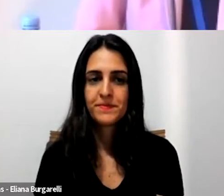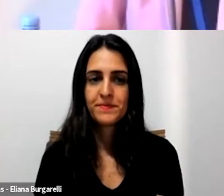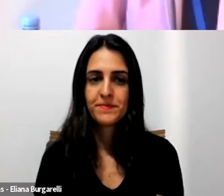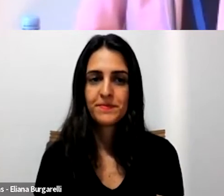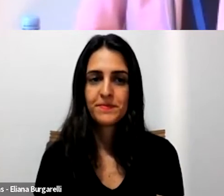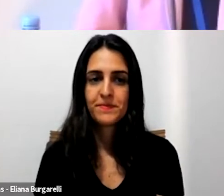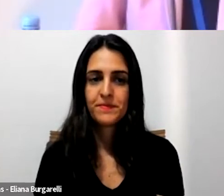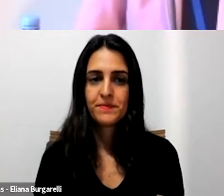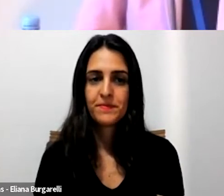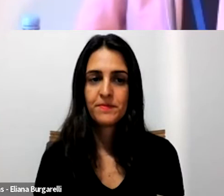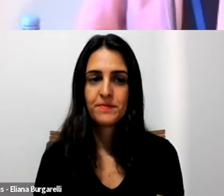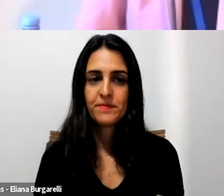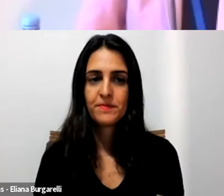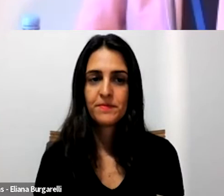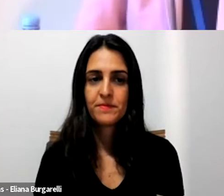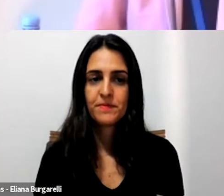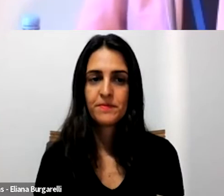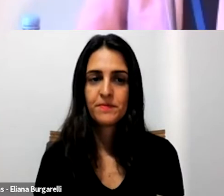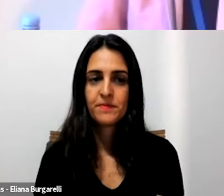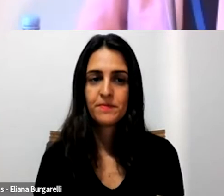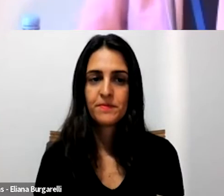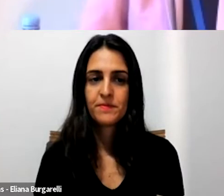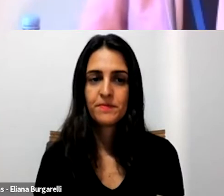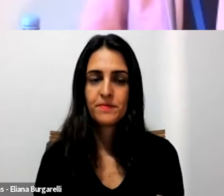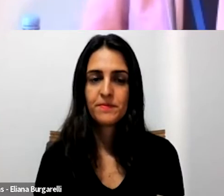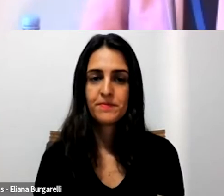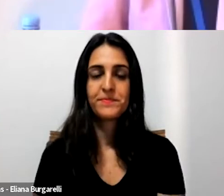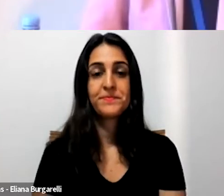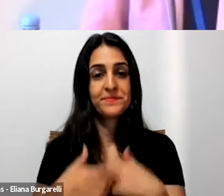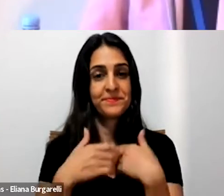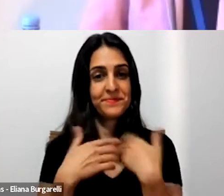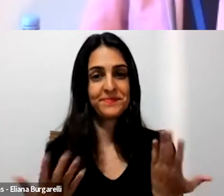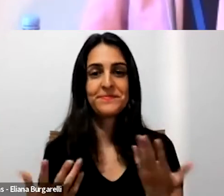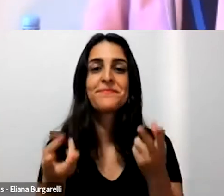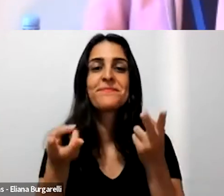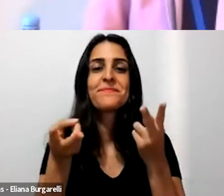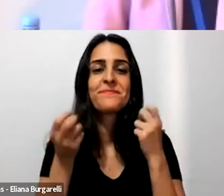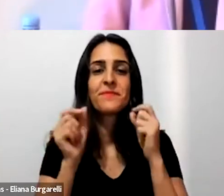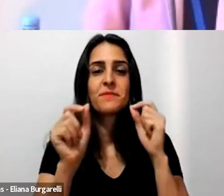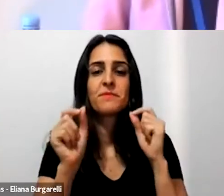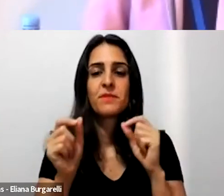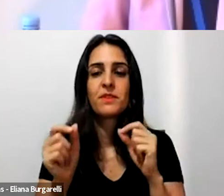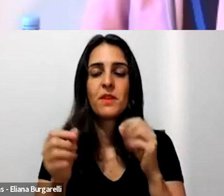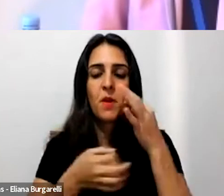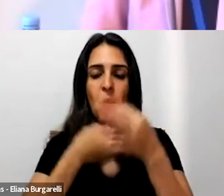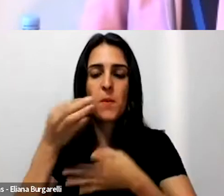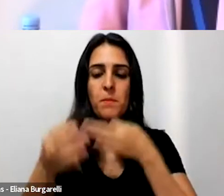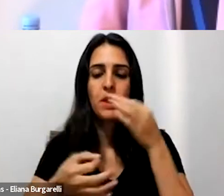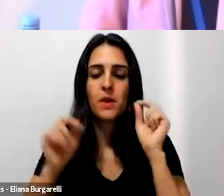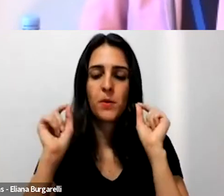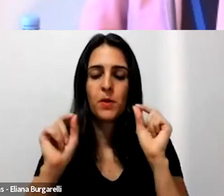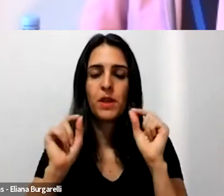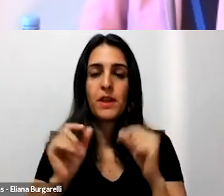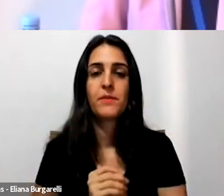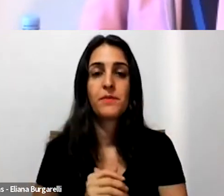maximum pour réellement collaborer ensemble et notamment réellement collaborer avec les peuples indigènes. Pas seulement les soutenir, mais collaborer